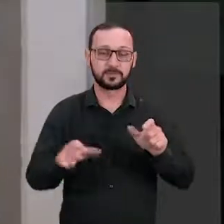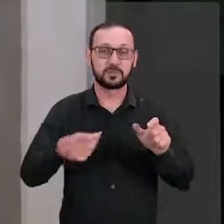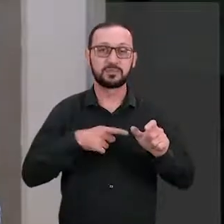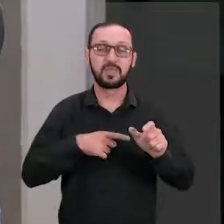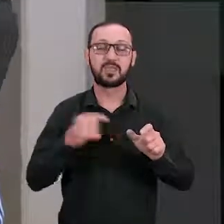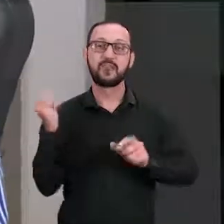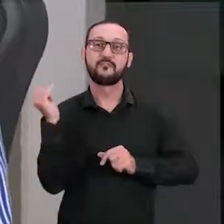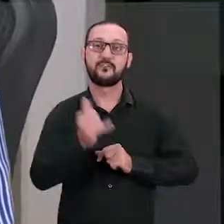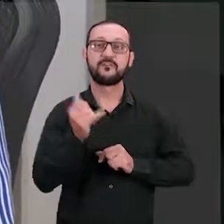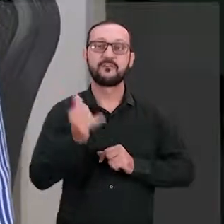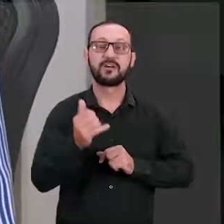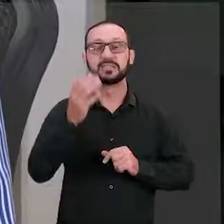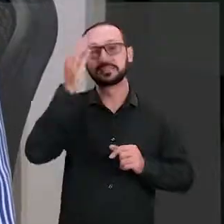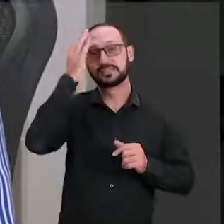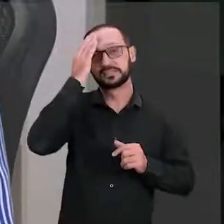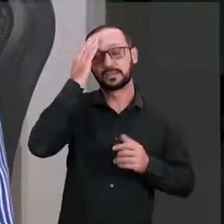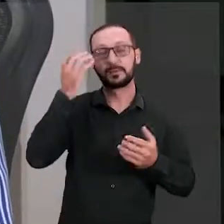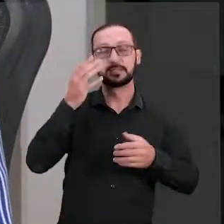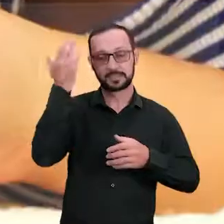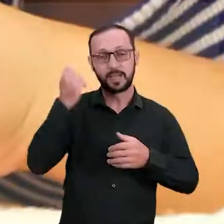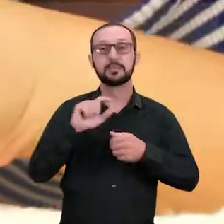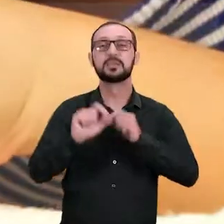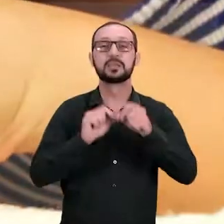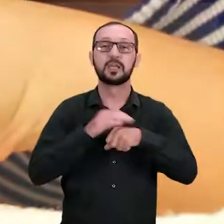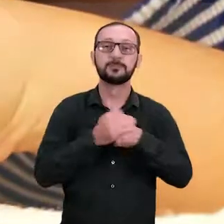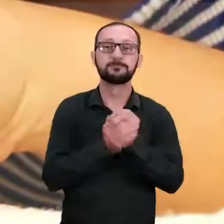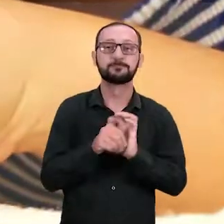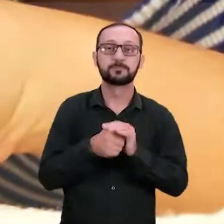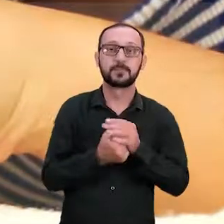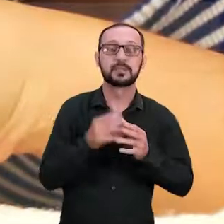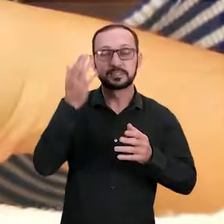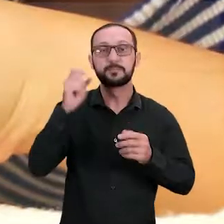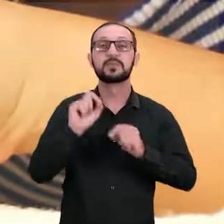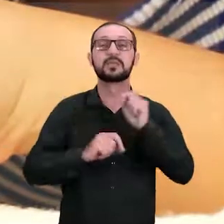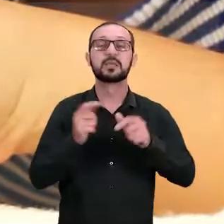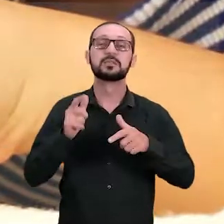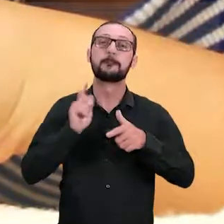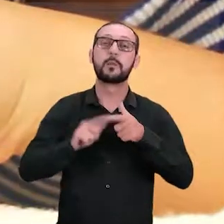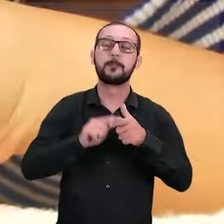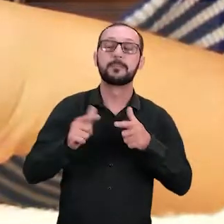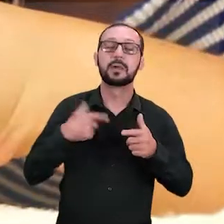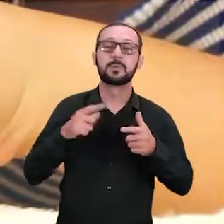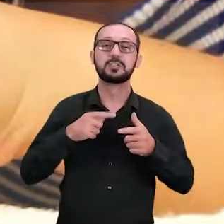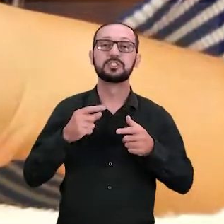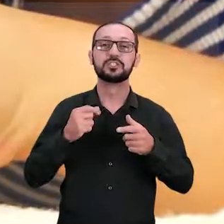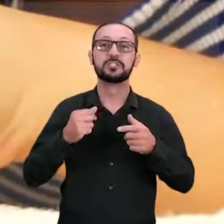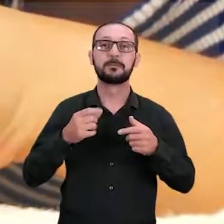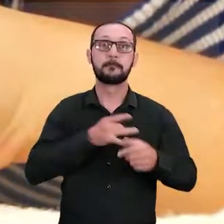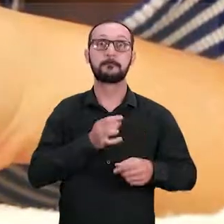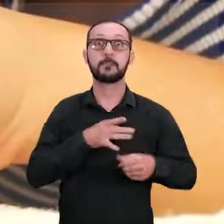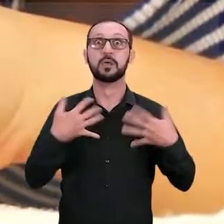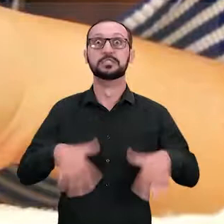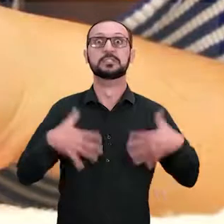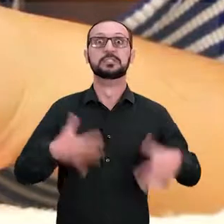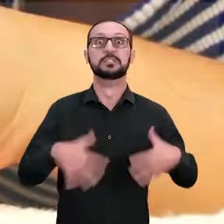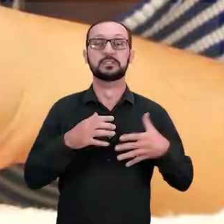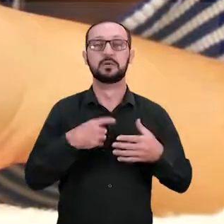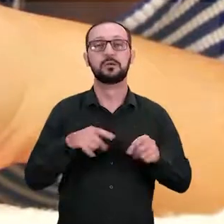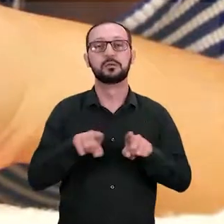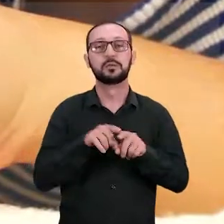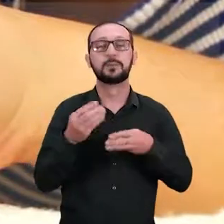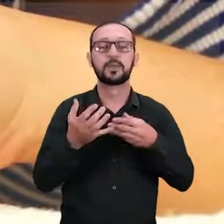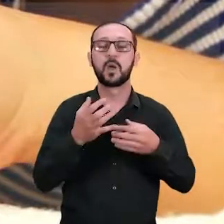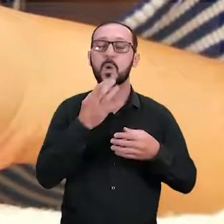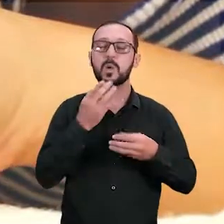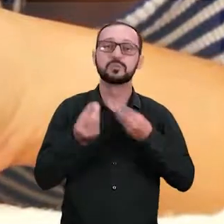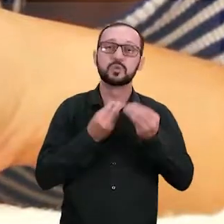têm acesso a informações sobre o que é ansiedade, sobre o que é uma crise de pânico, sobre a própria depressão,